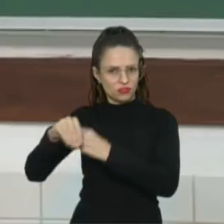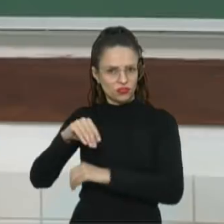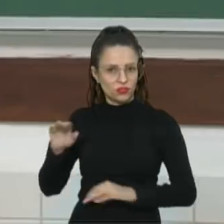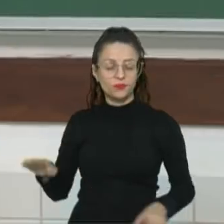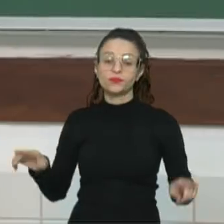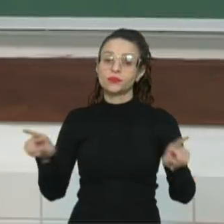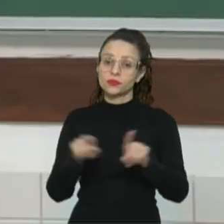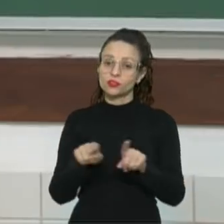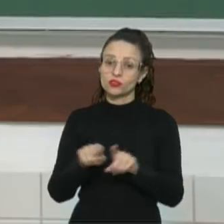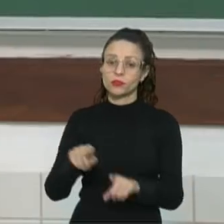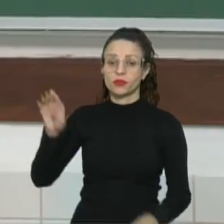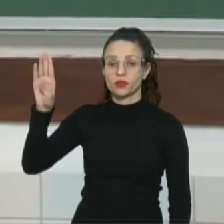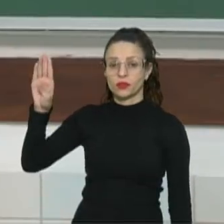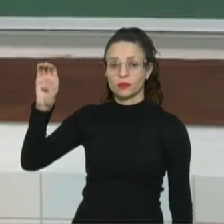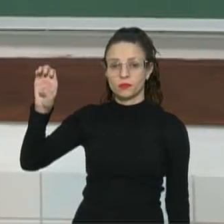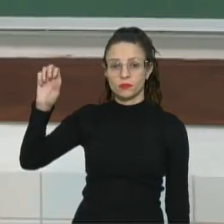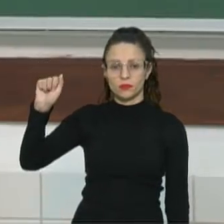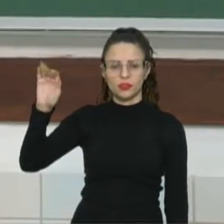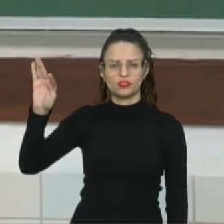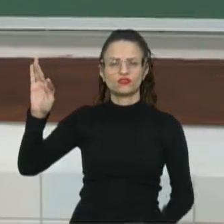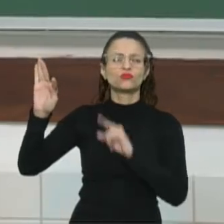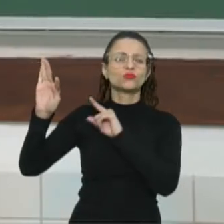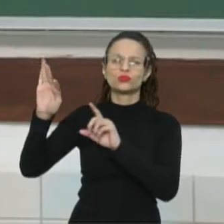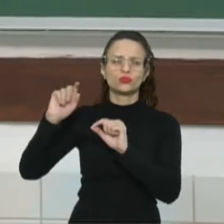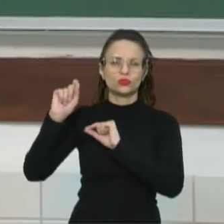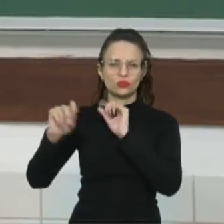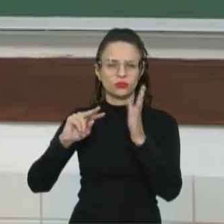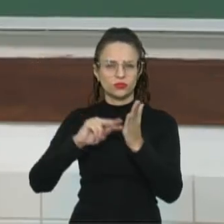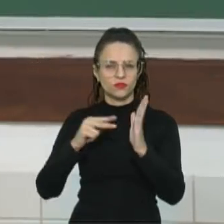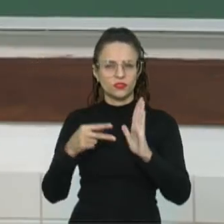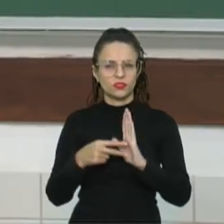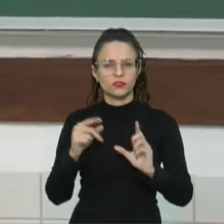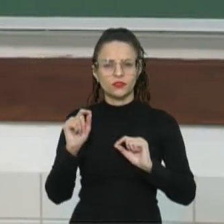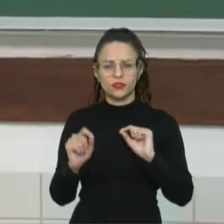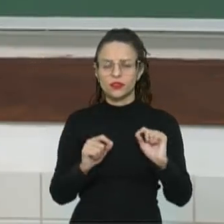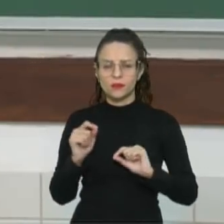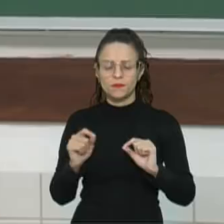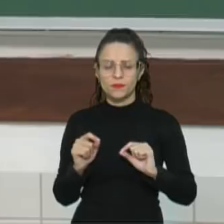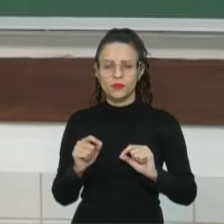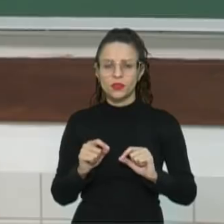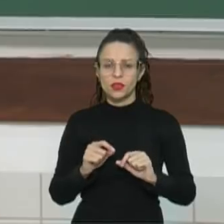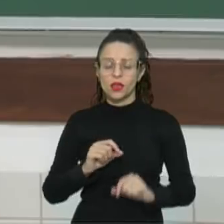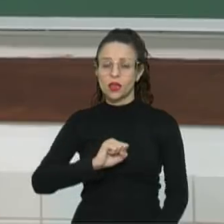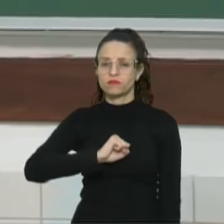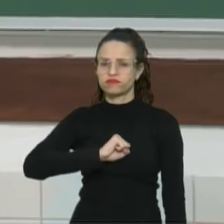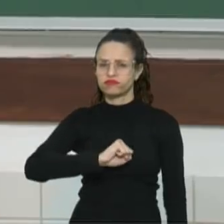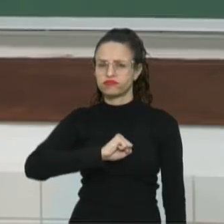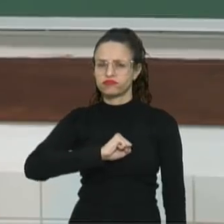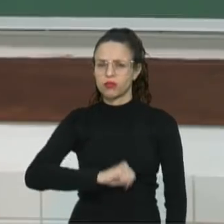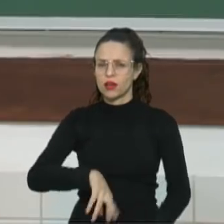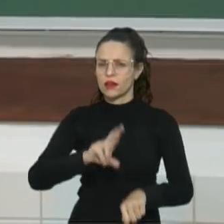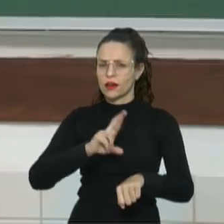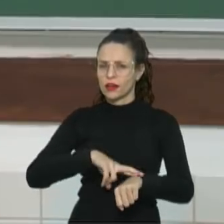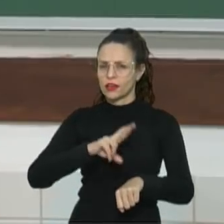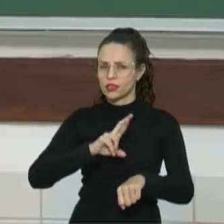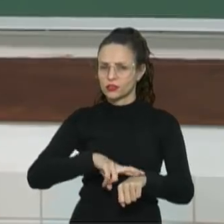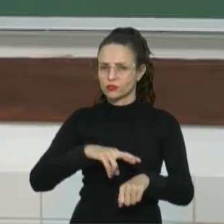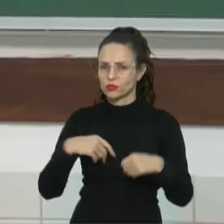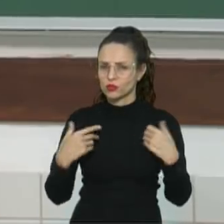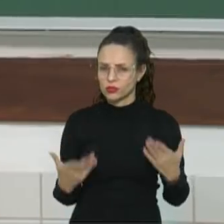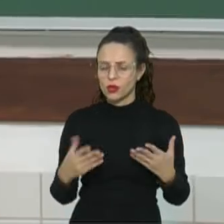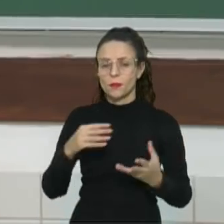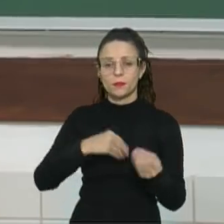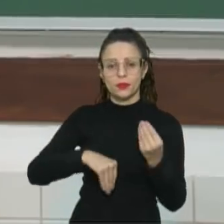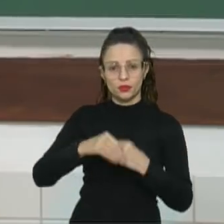E também o beat, que significa o beat, né? O beat significa a pulsação, o ritmo, a marcação. Então